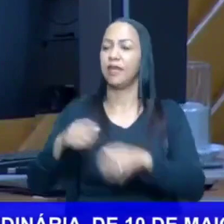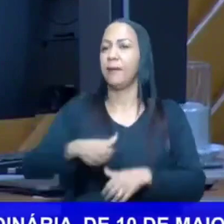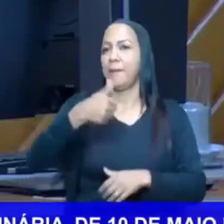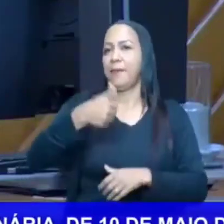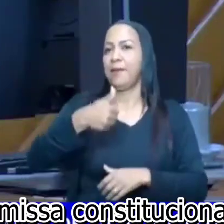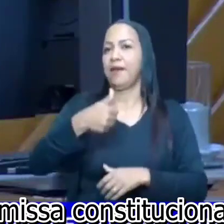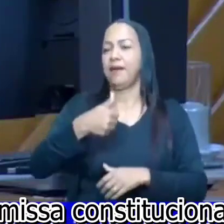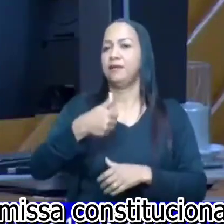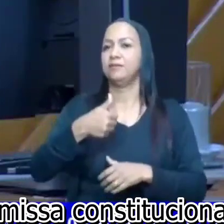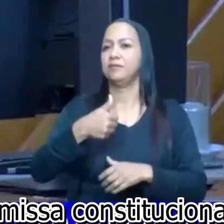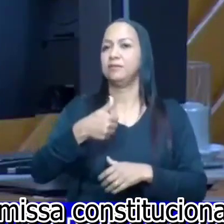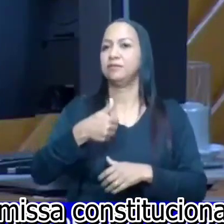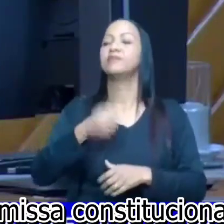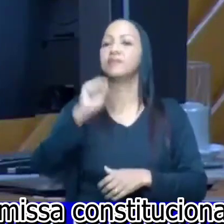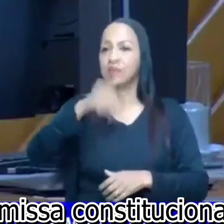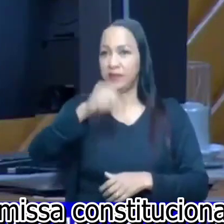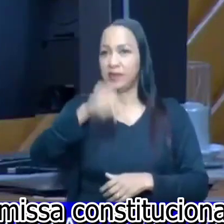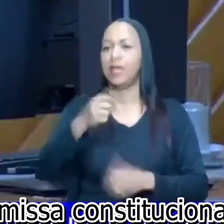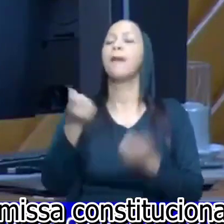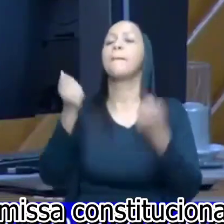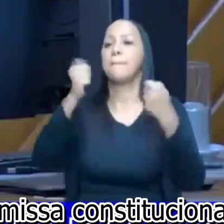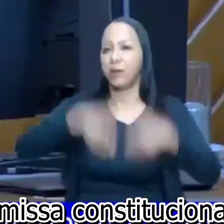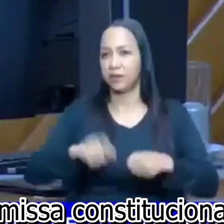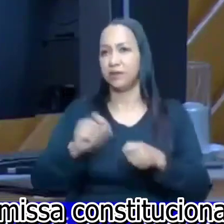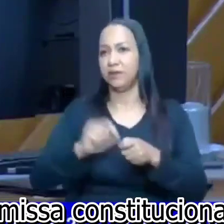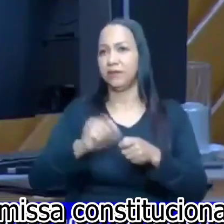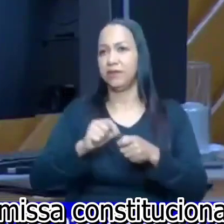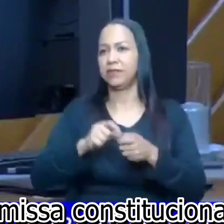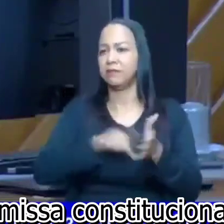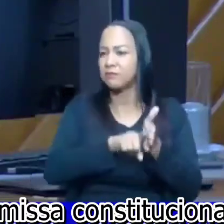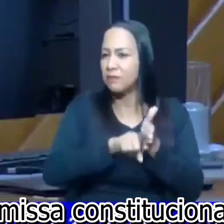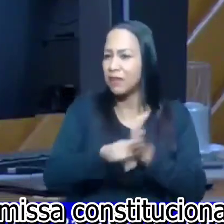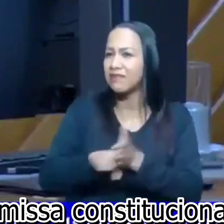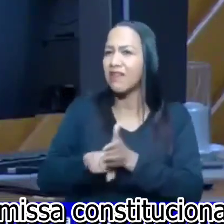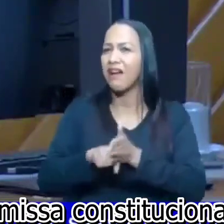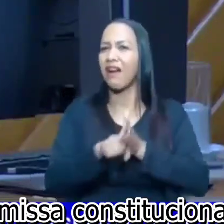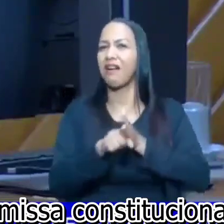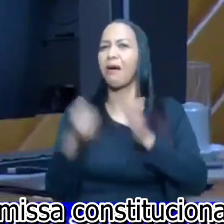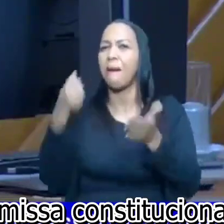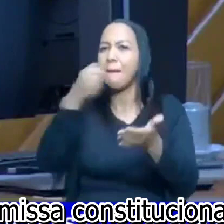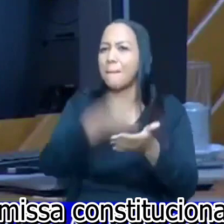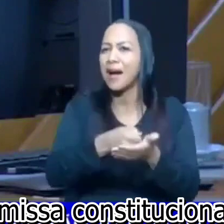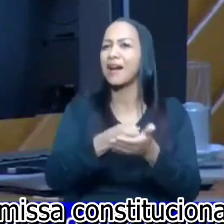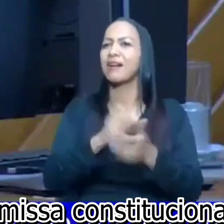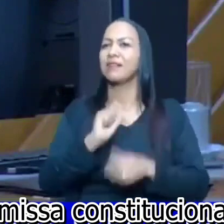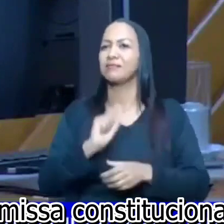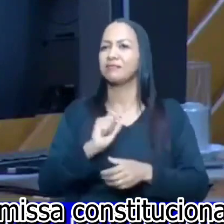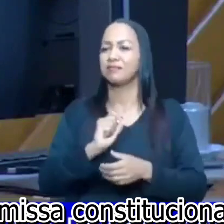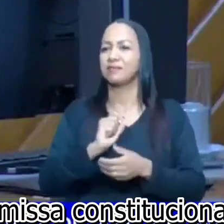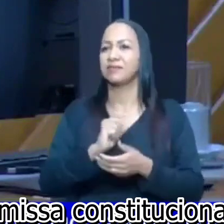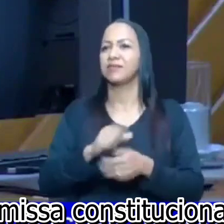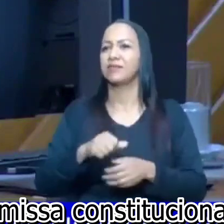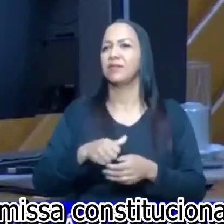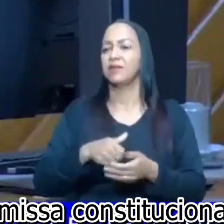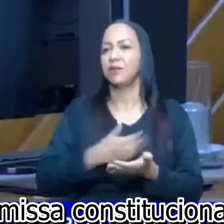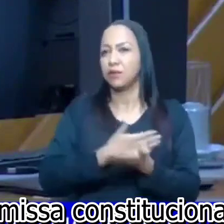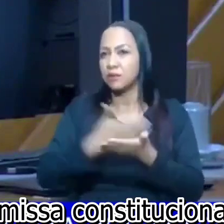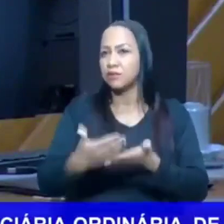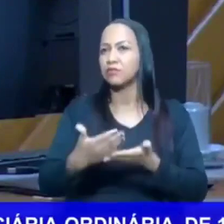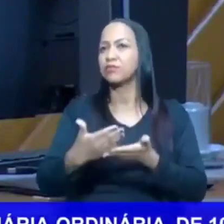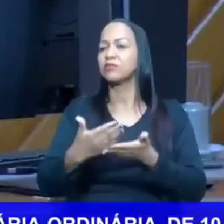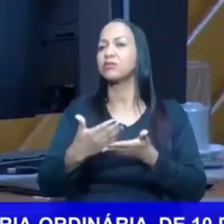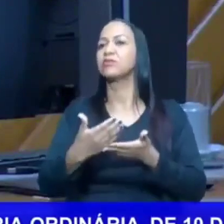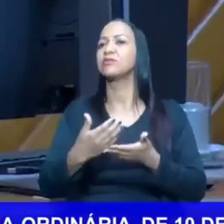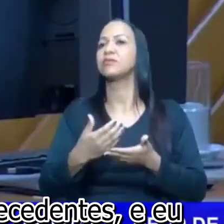primeira, que sim, é possível fazer uma análise do gasto a partir da premissa